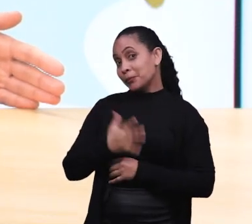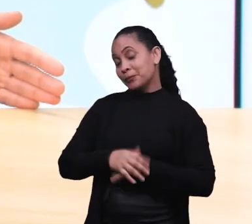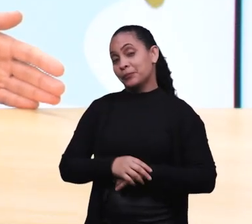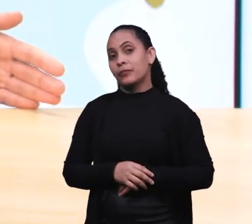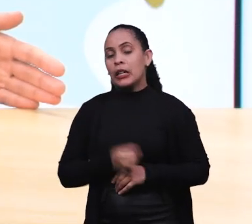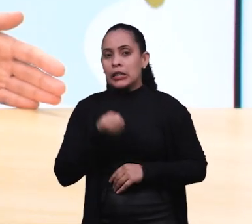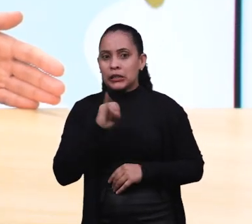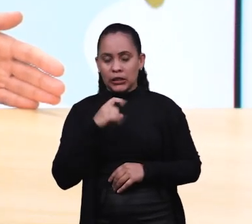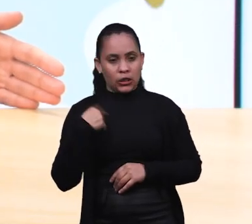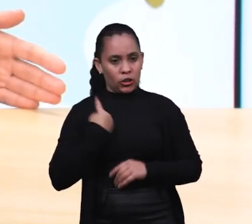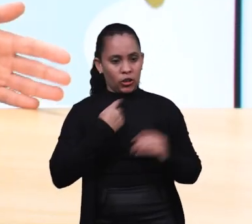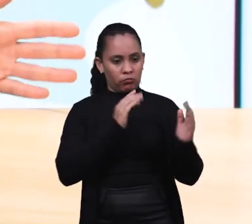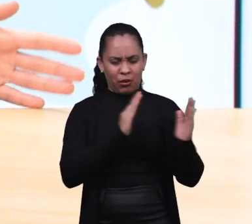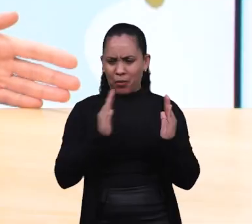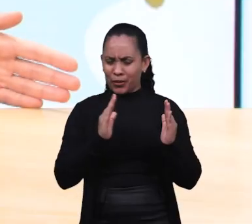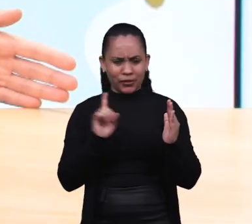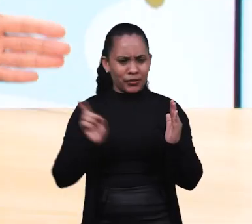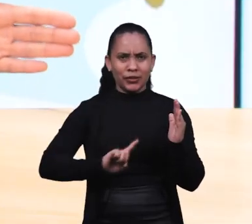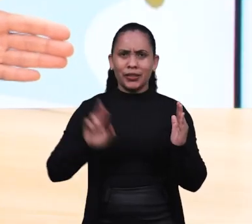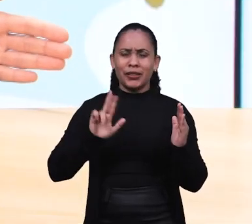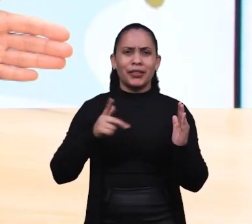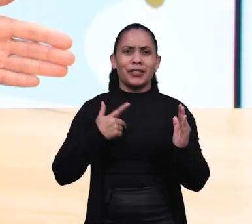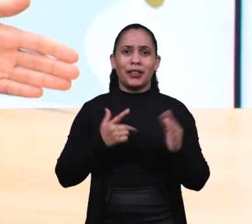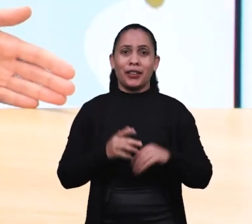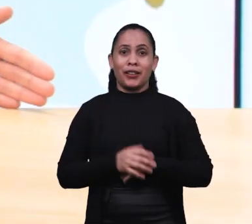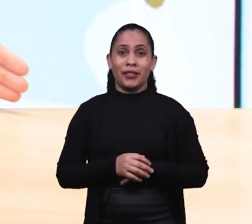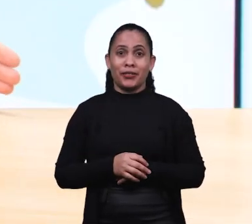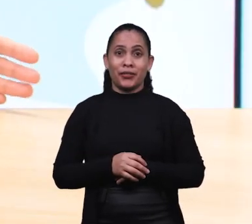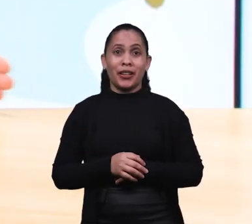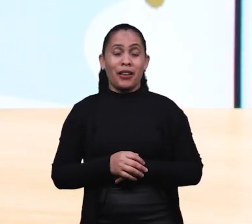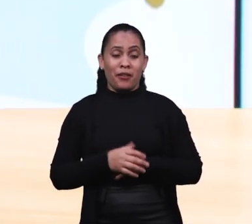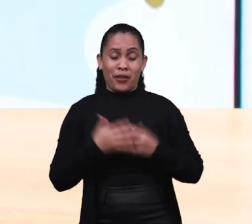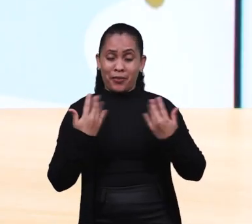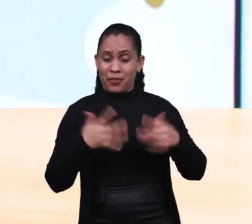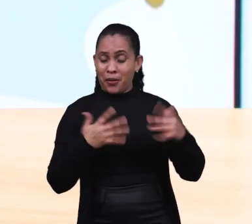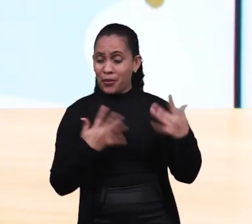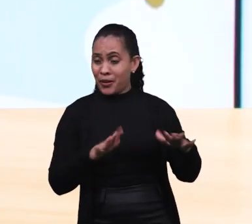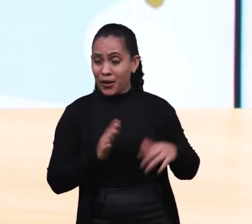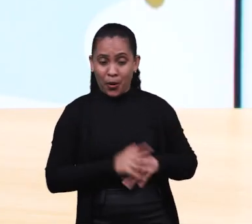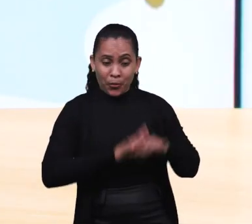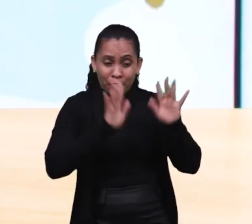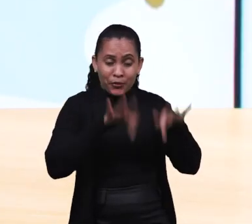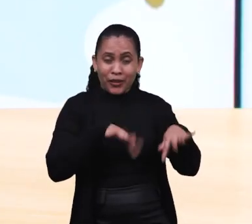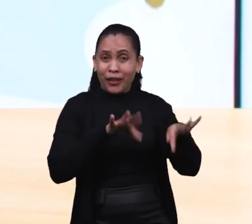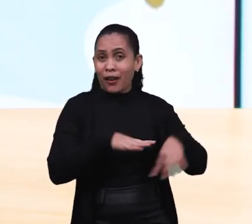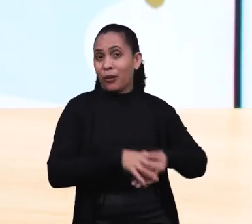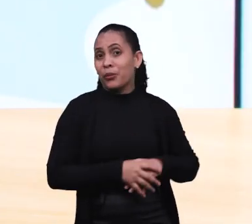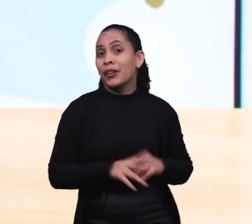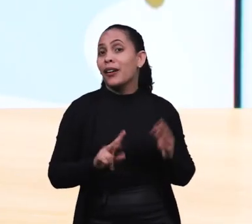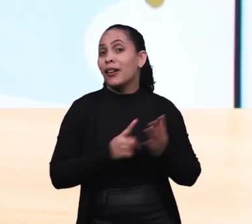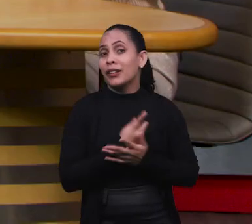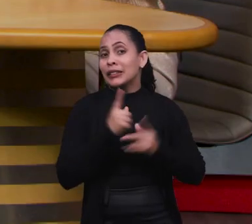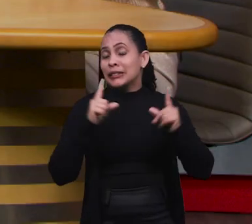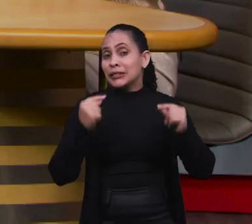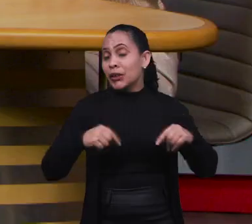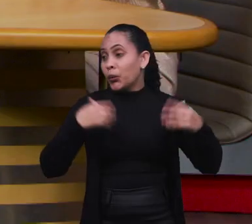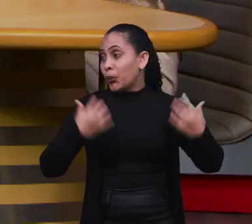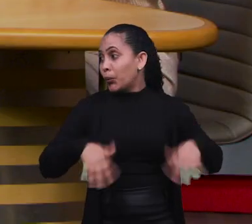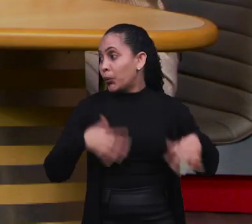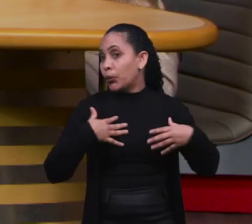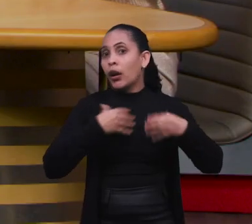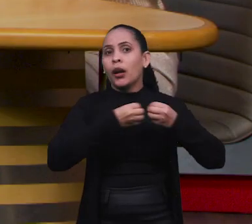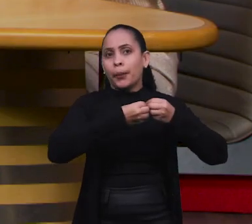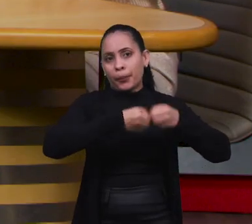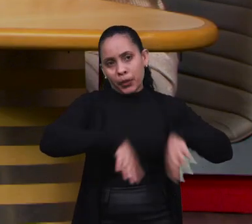tenha essa organização, aí acontece quase aquele jeitinho brasileiro, né? Deixa tudo às vezes para a última hora. E para a pessoa